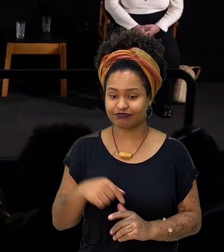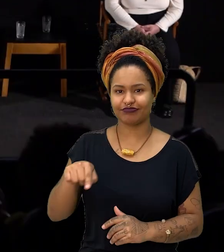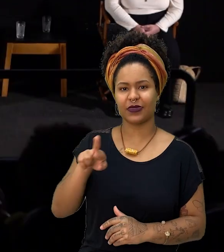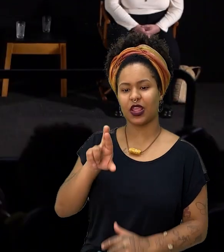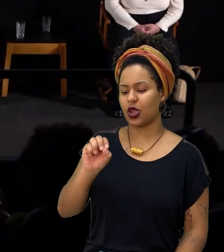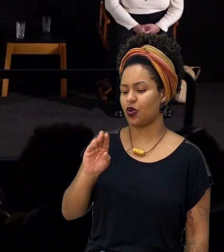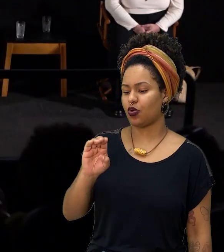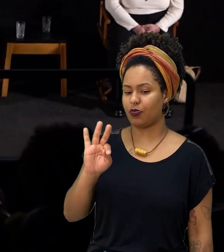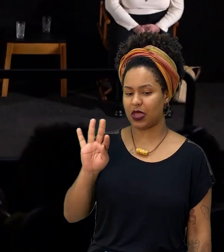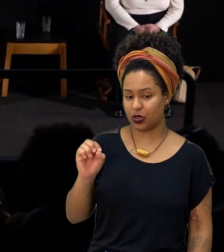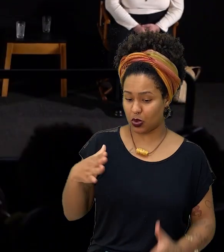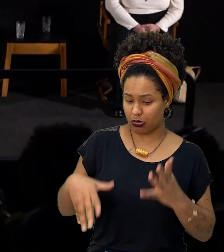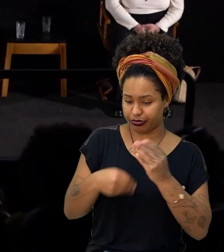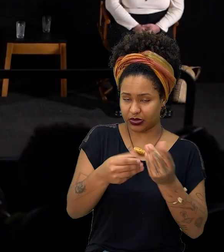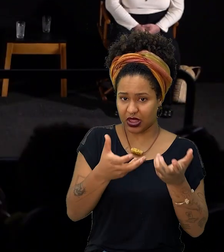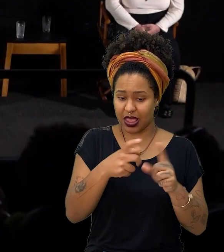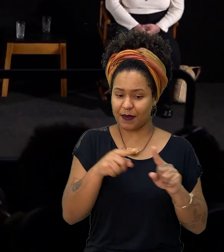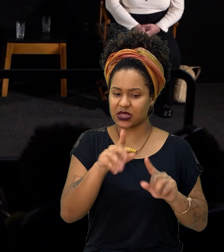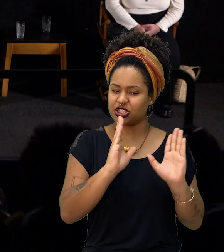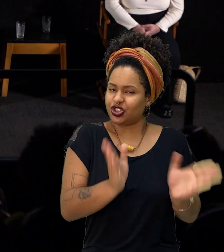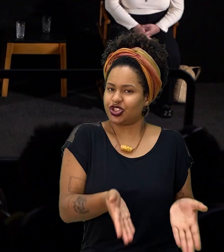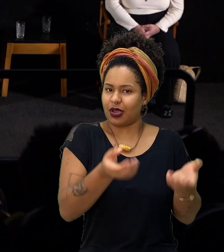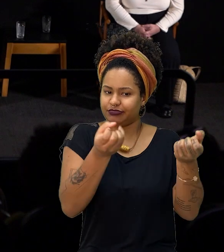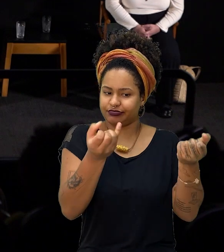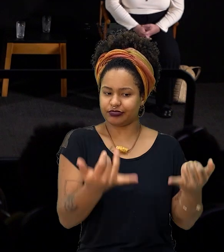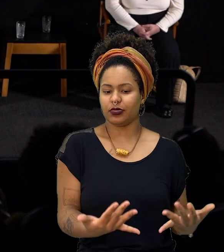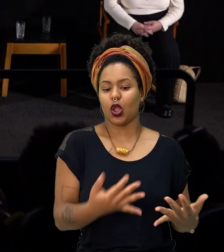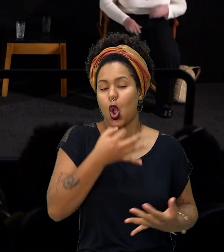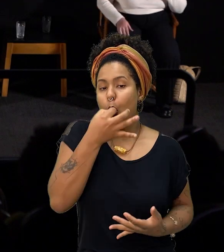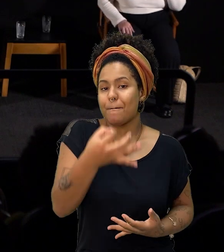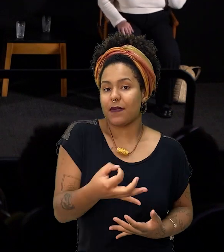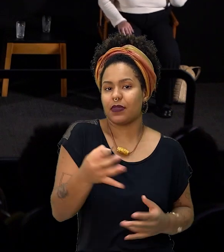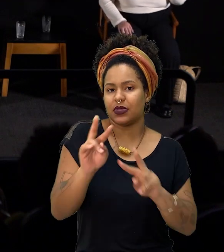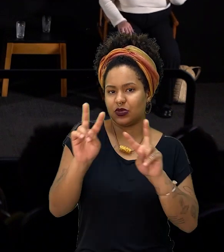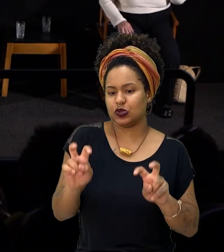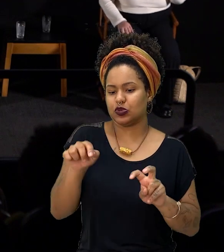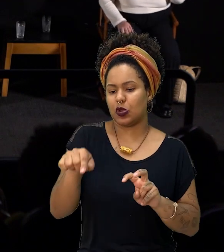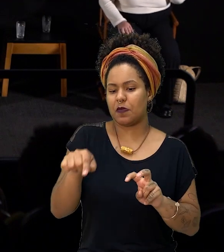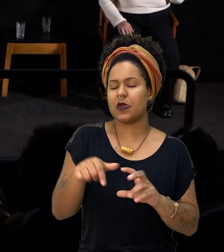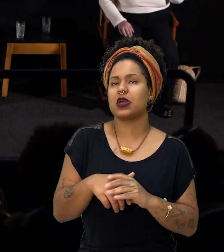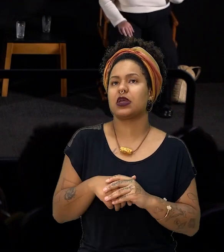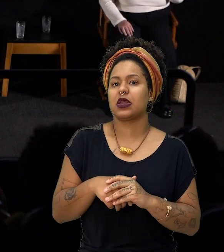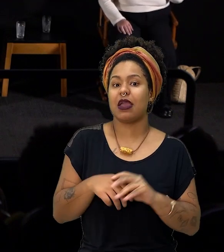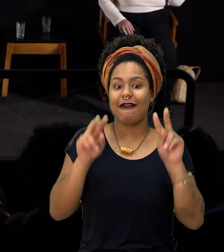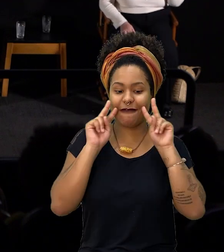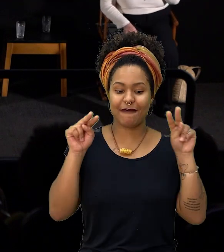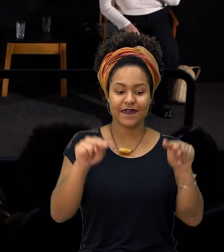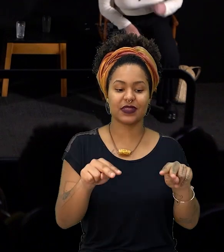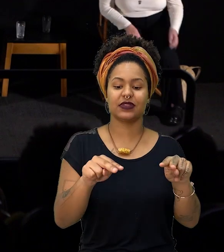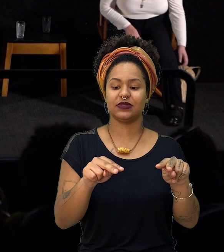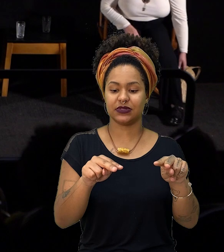quiser completar, mas ele já deu uma opinião a respeito da visão,